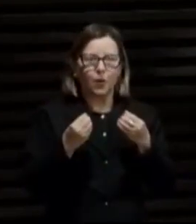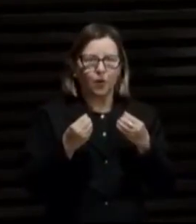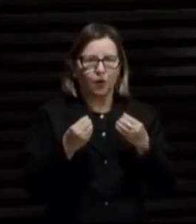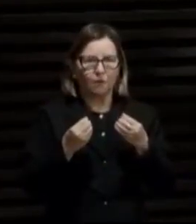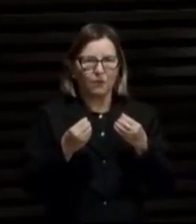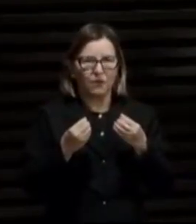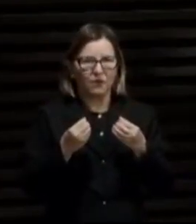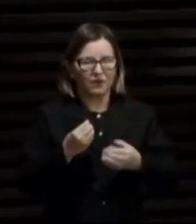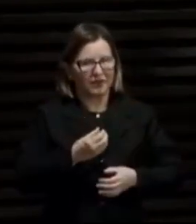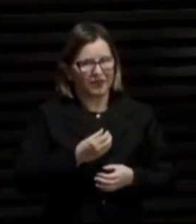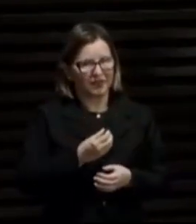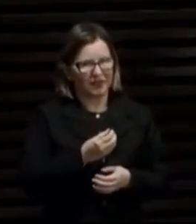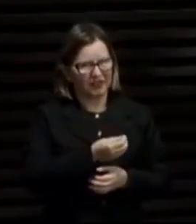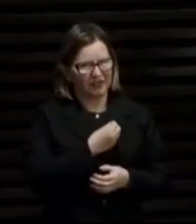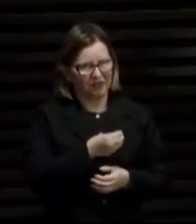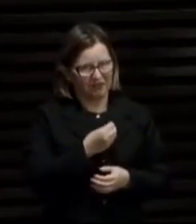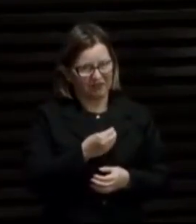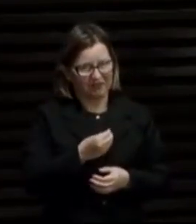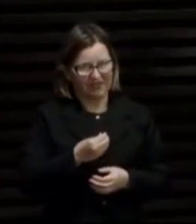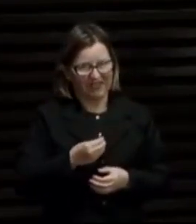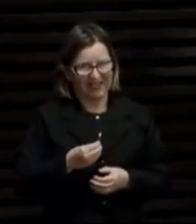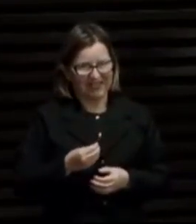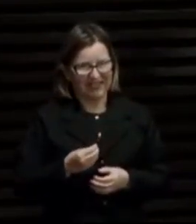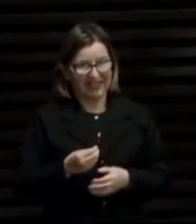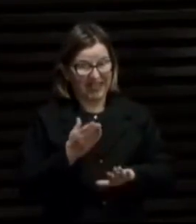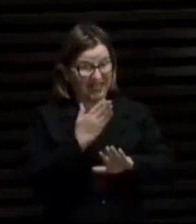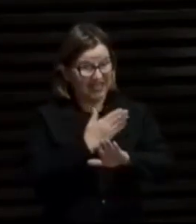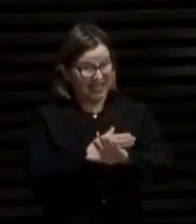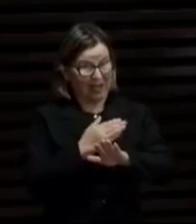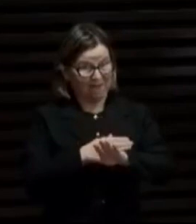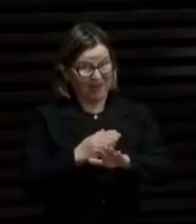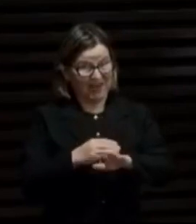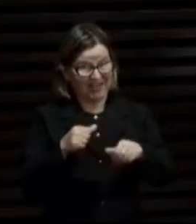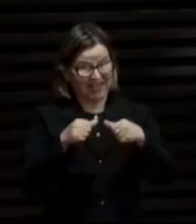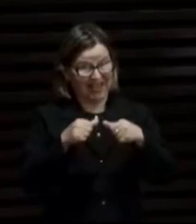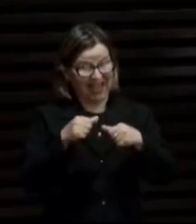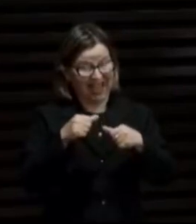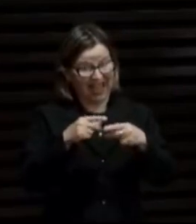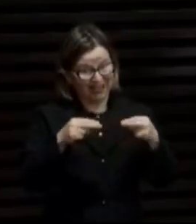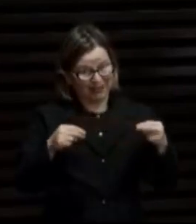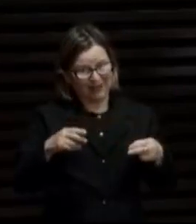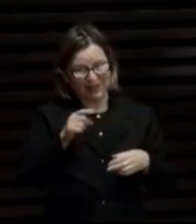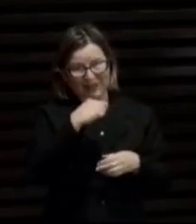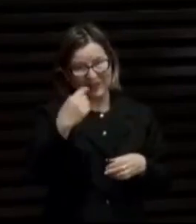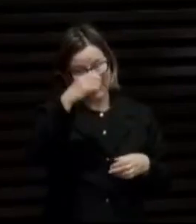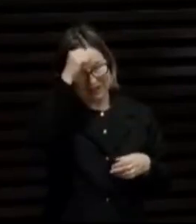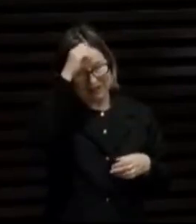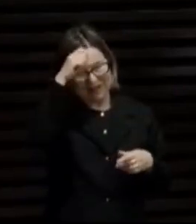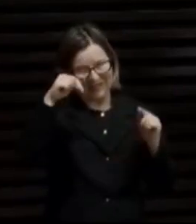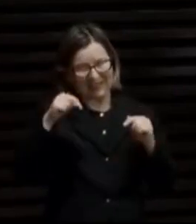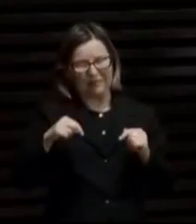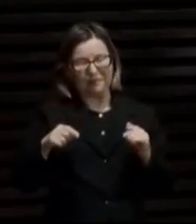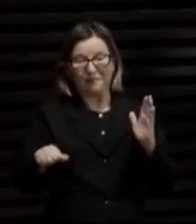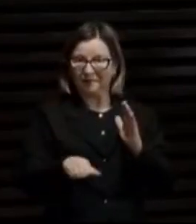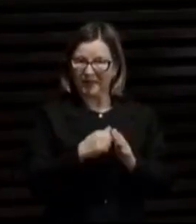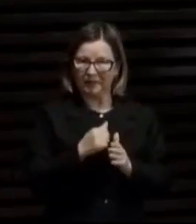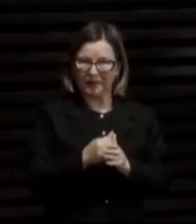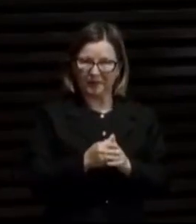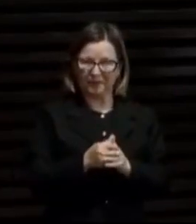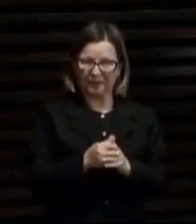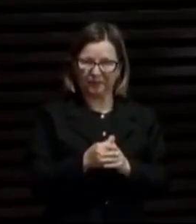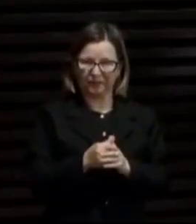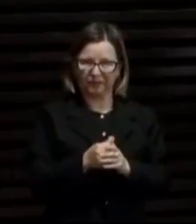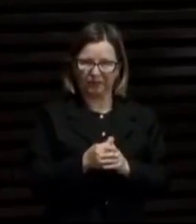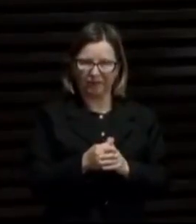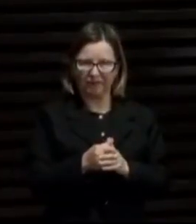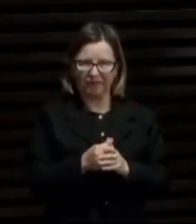essa teologia que a gente prega aqui na prática? Então, primeira coisa que eu quero dizer para você. Não